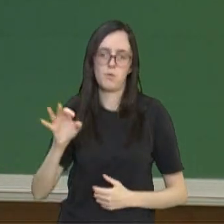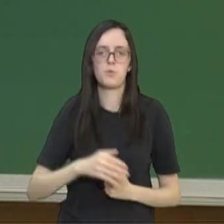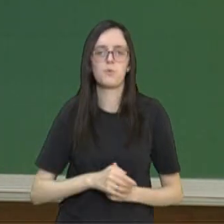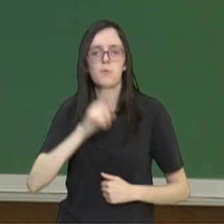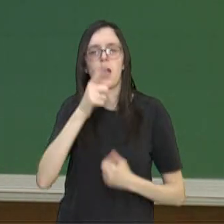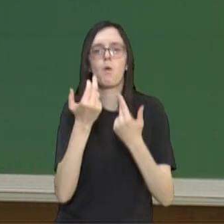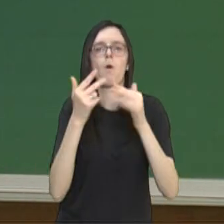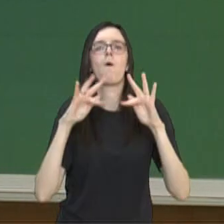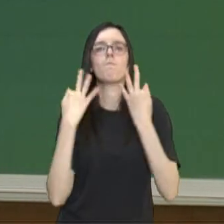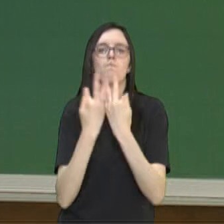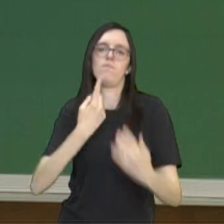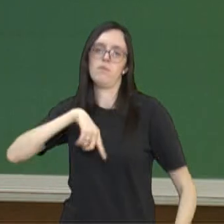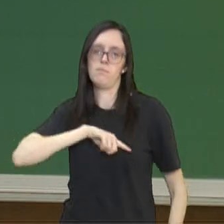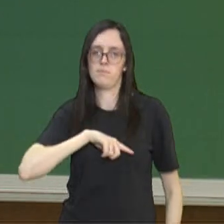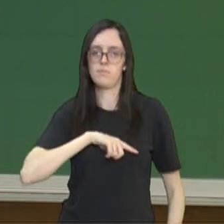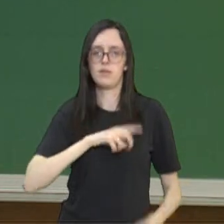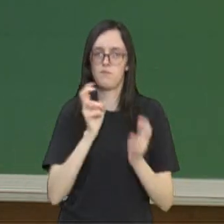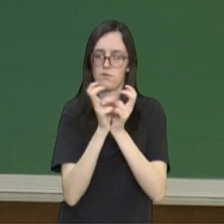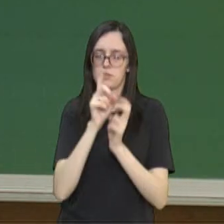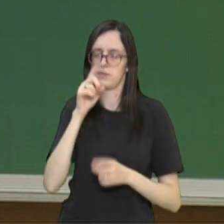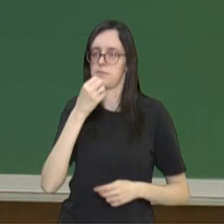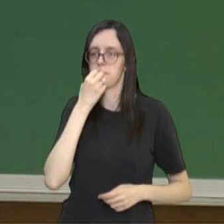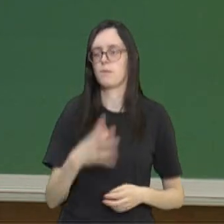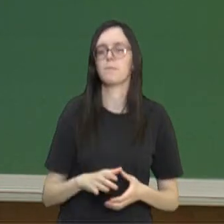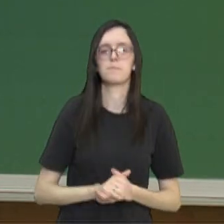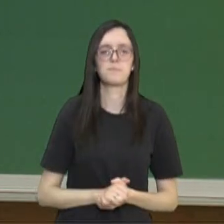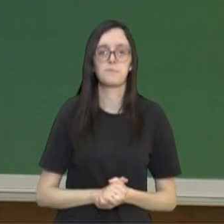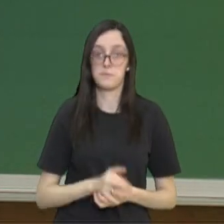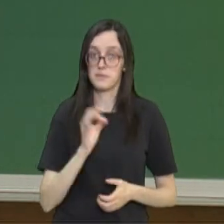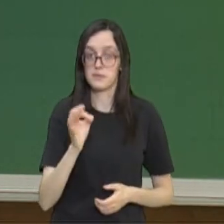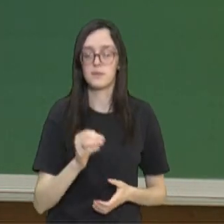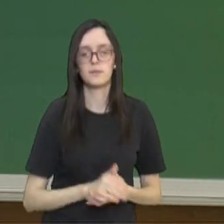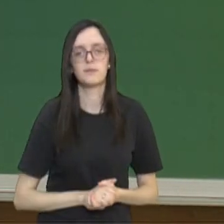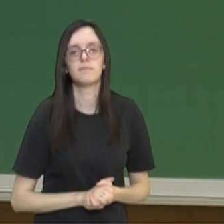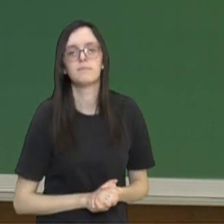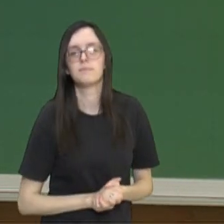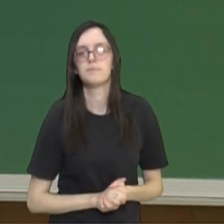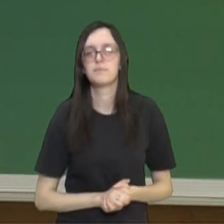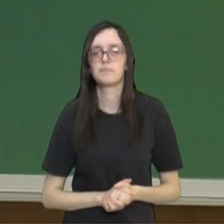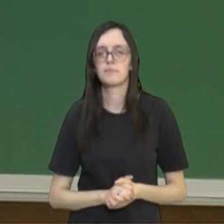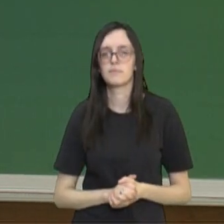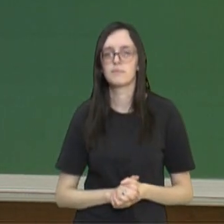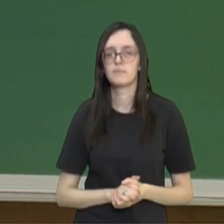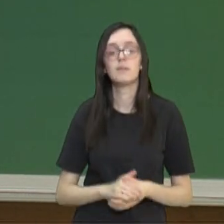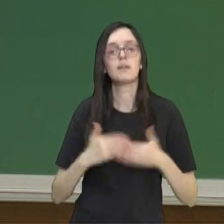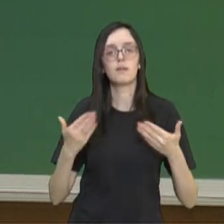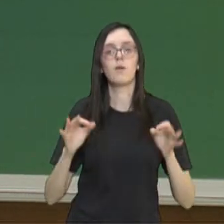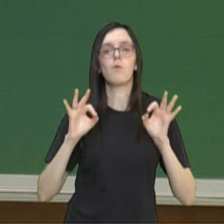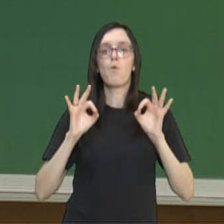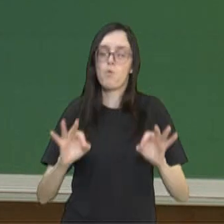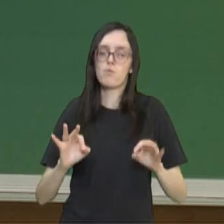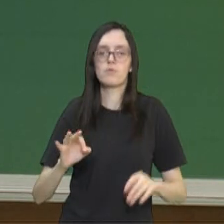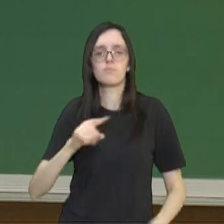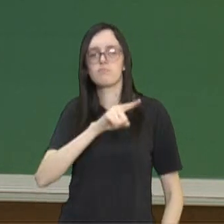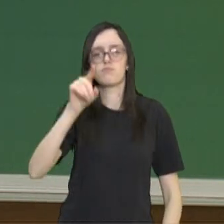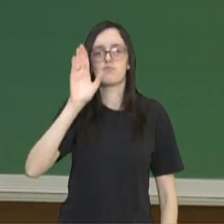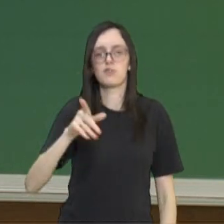em ascendência, inclusive no profissional. A gente percebe que os times aqui do Paraná são